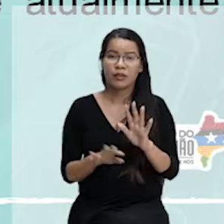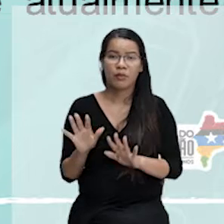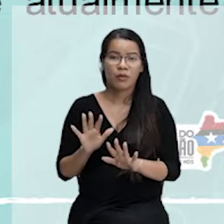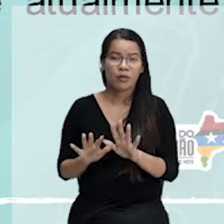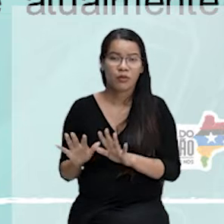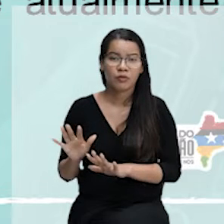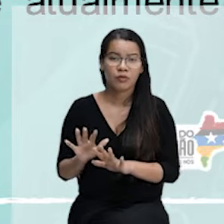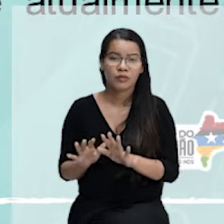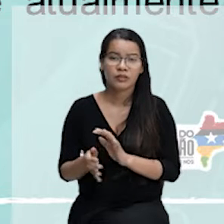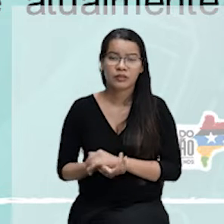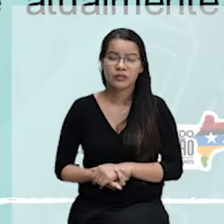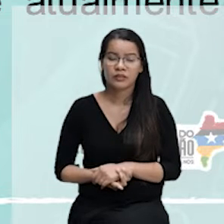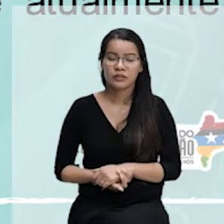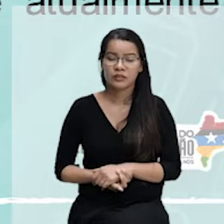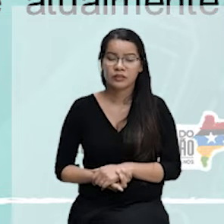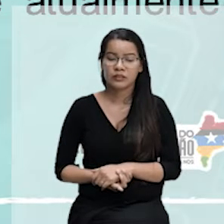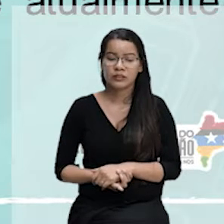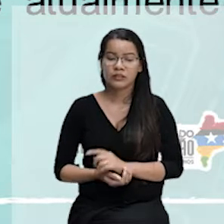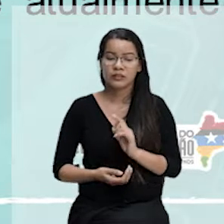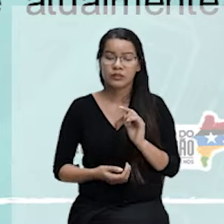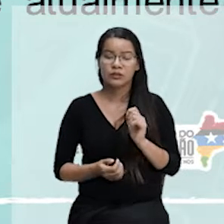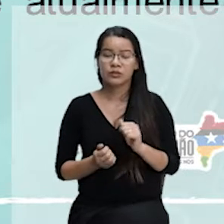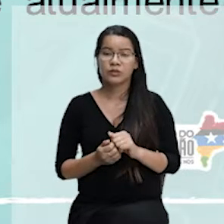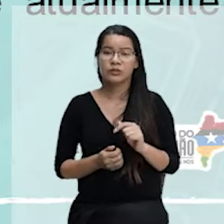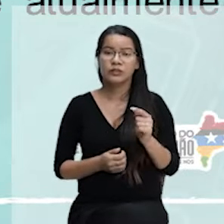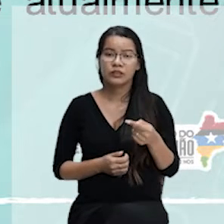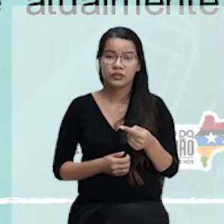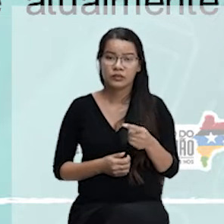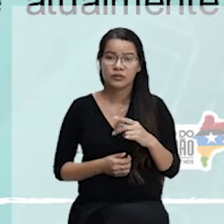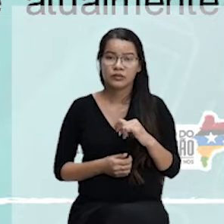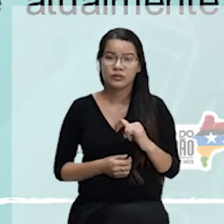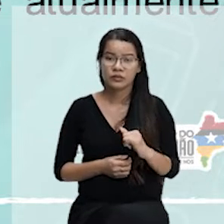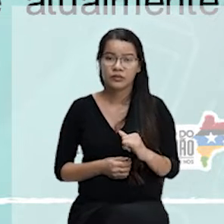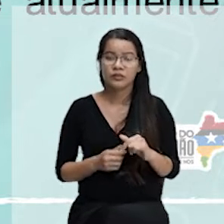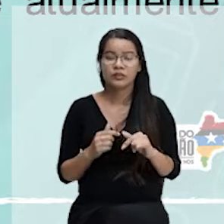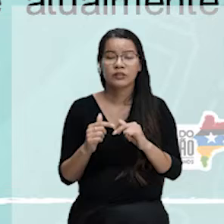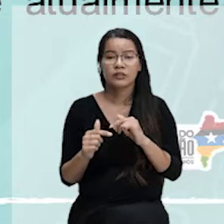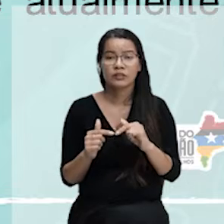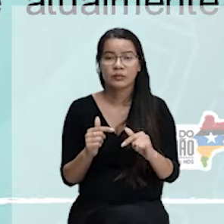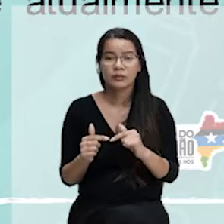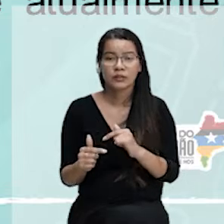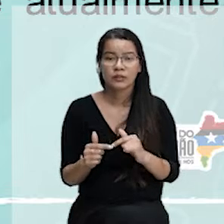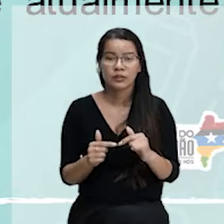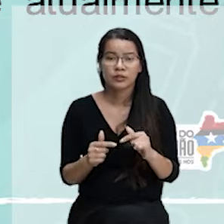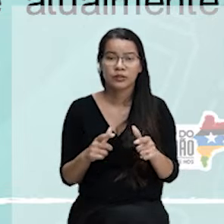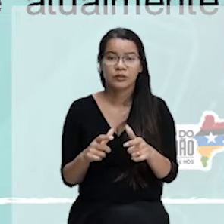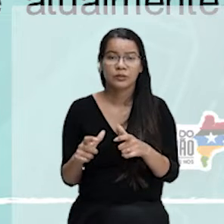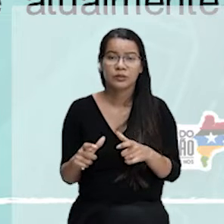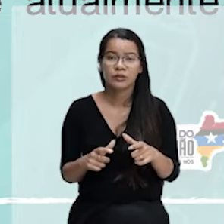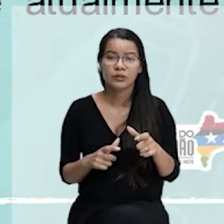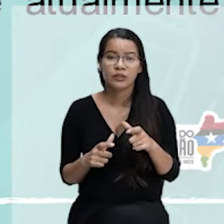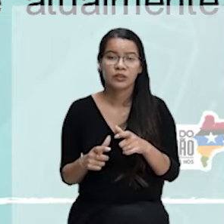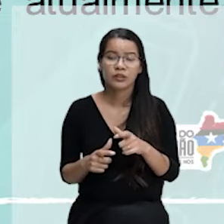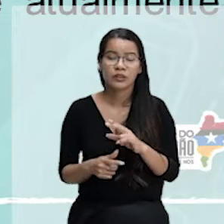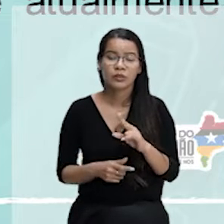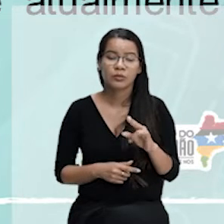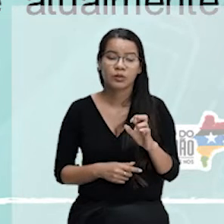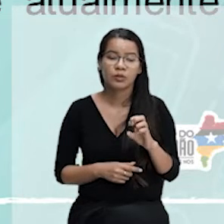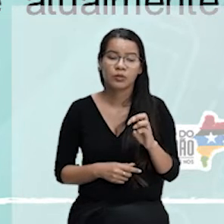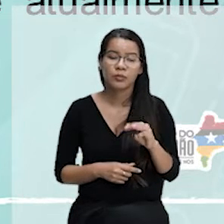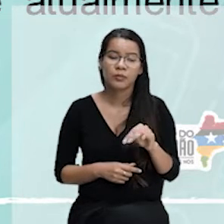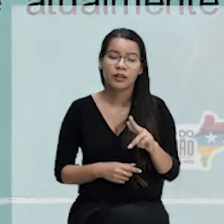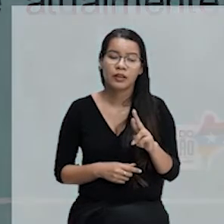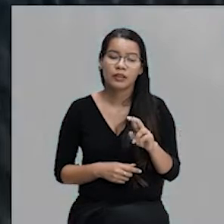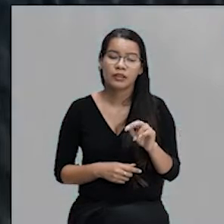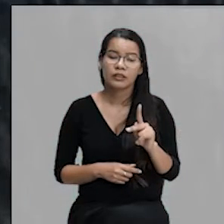ambiente, reflorestamento e tal. E com isso elas vão atuando nesse espaço que a gente chama de ecomarketing, que é quando você